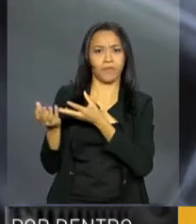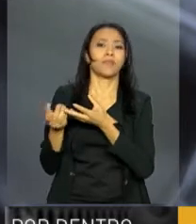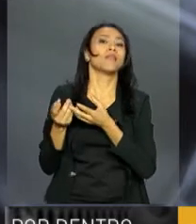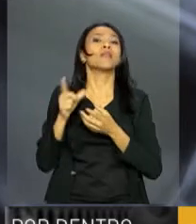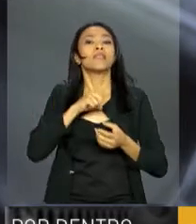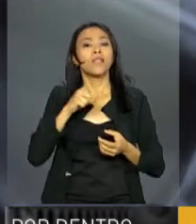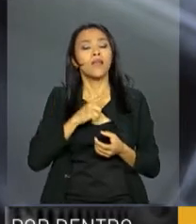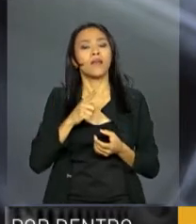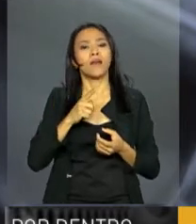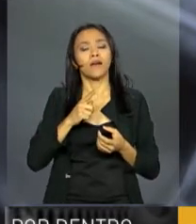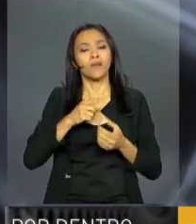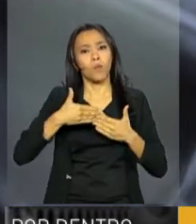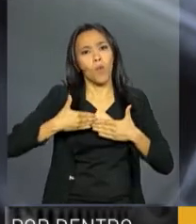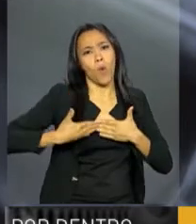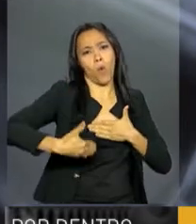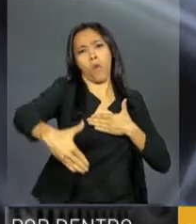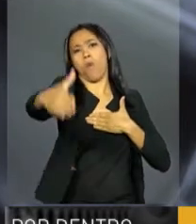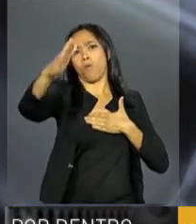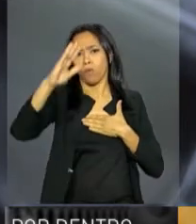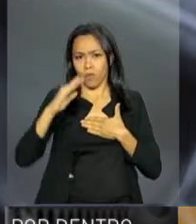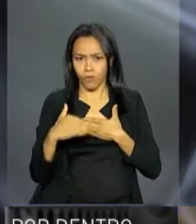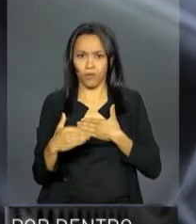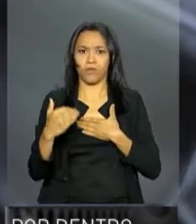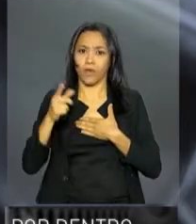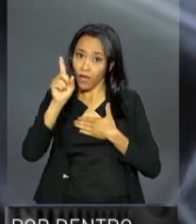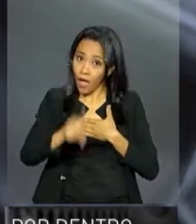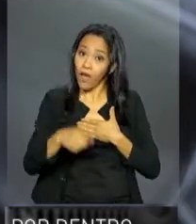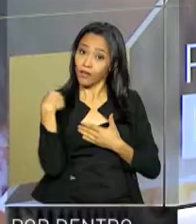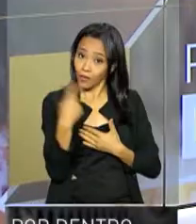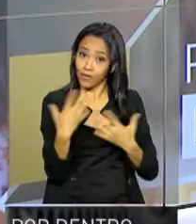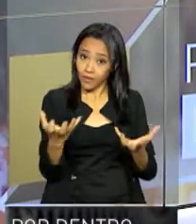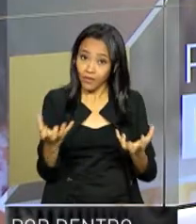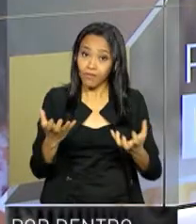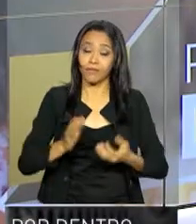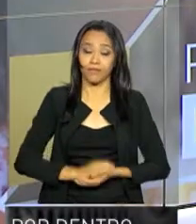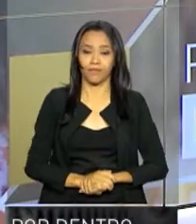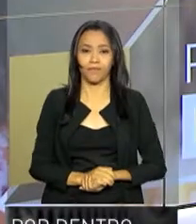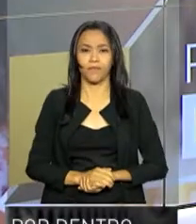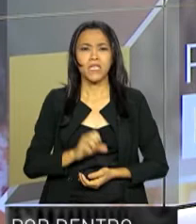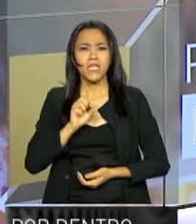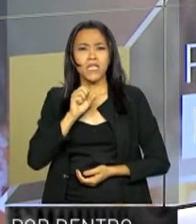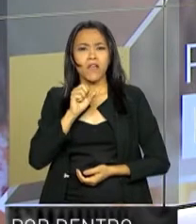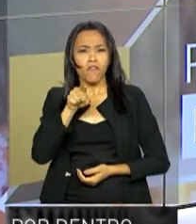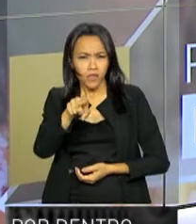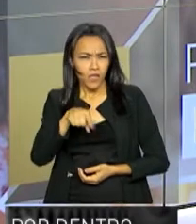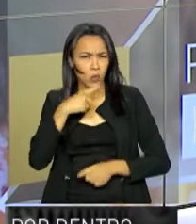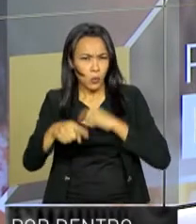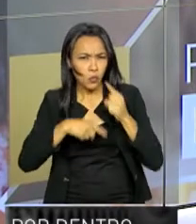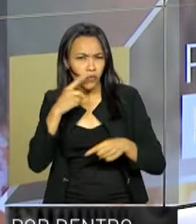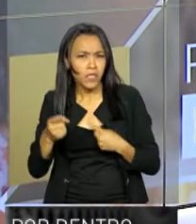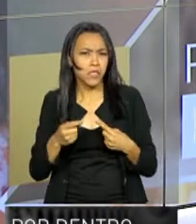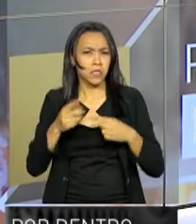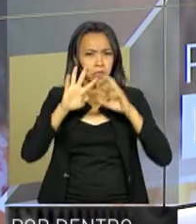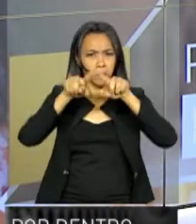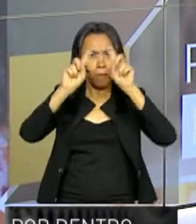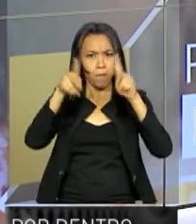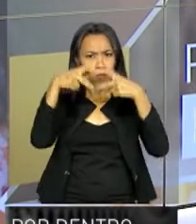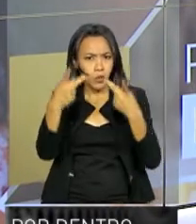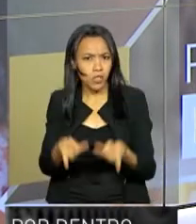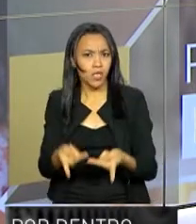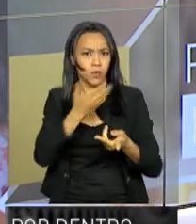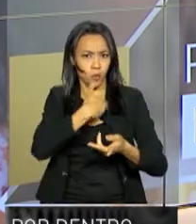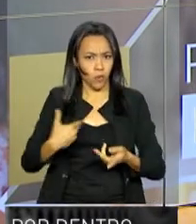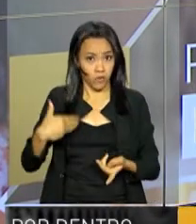de longo prazo que é o impacto que nós desejamos você tem dúvidas sobre algum projeto ou ação do